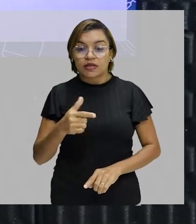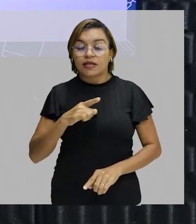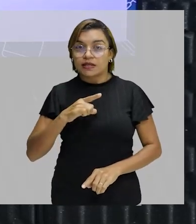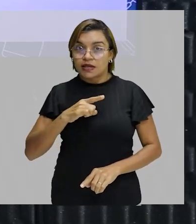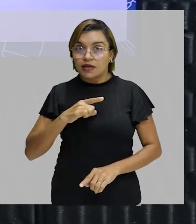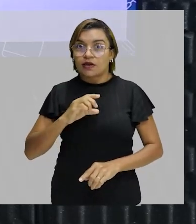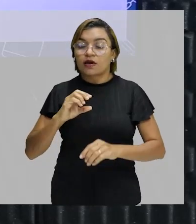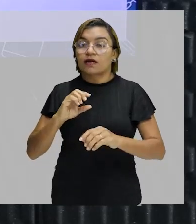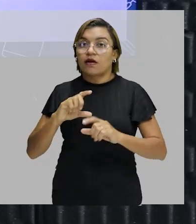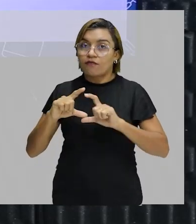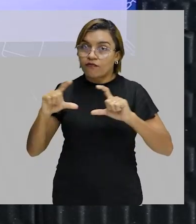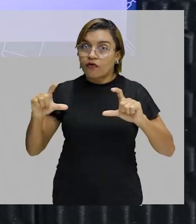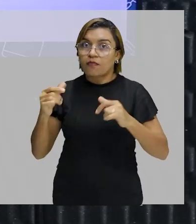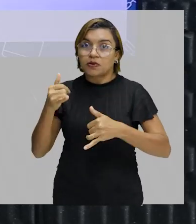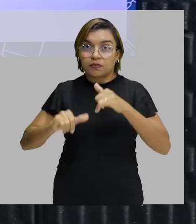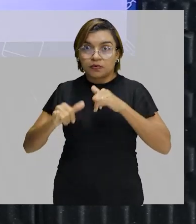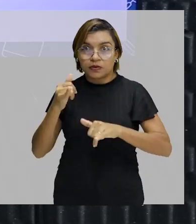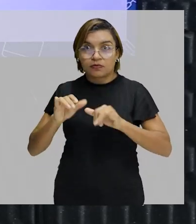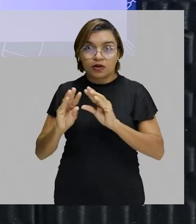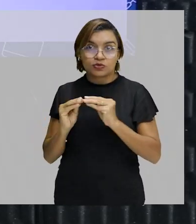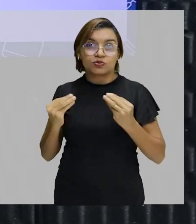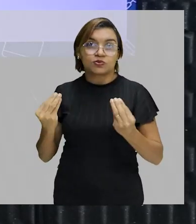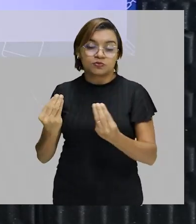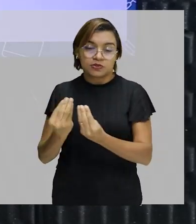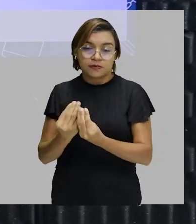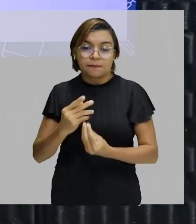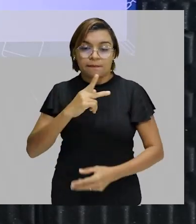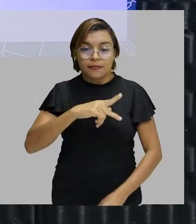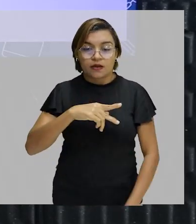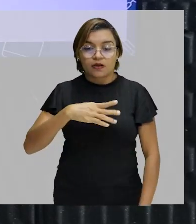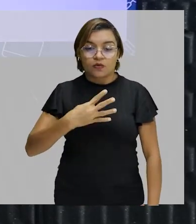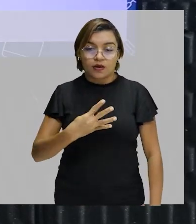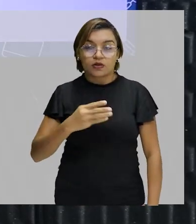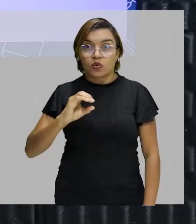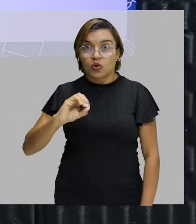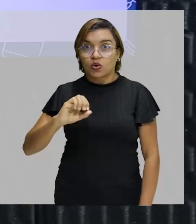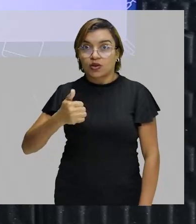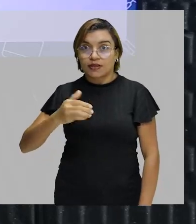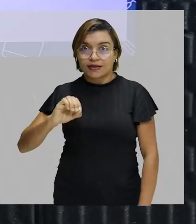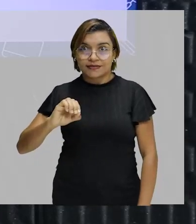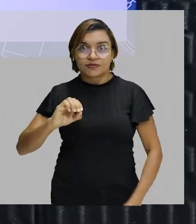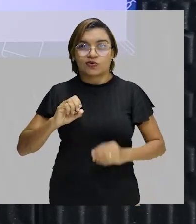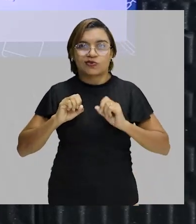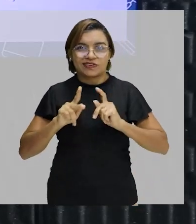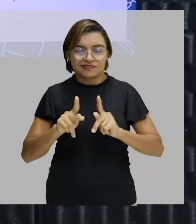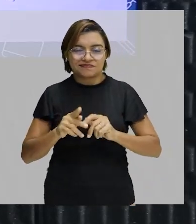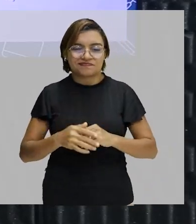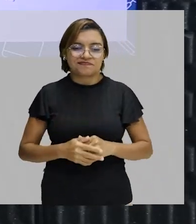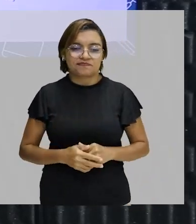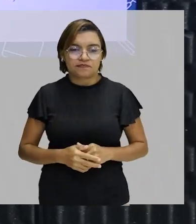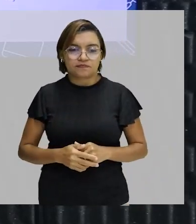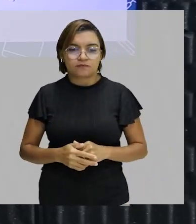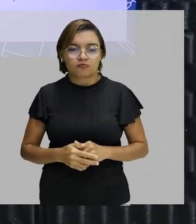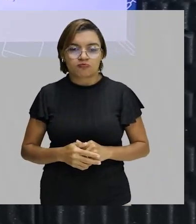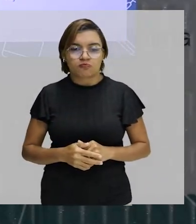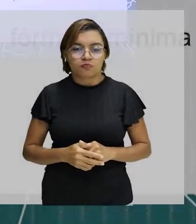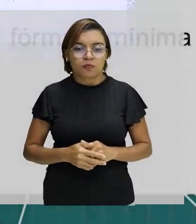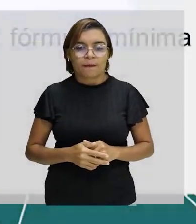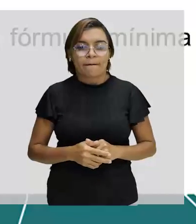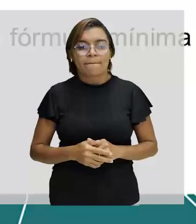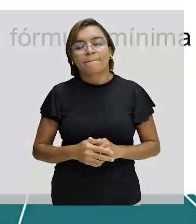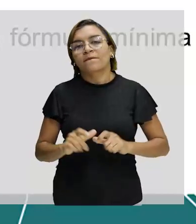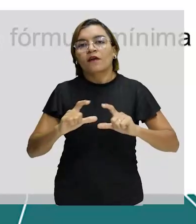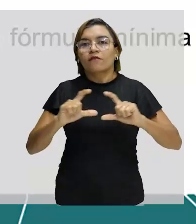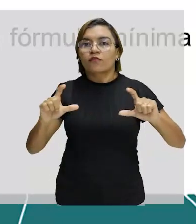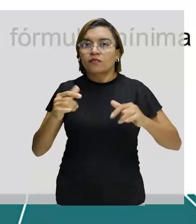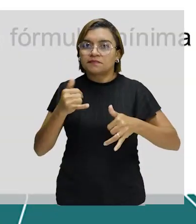fórmula molecular da substância, o P4O10. Tudo bem, turma? Então, vamos lá. A